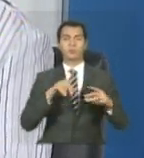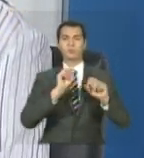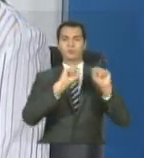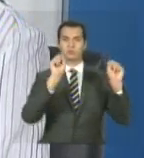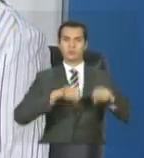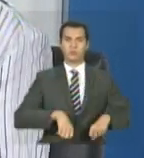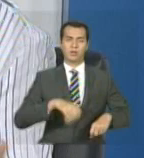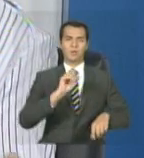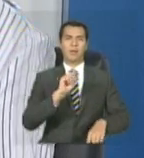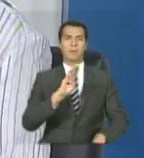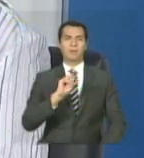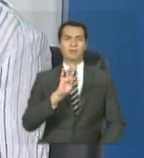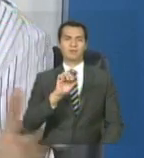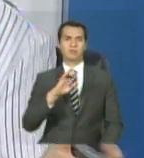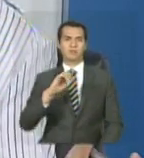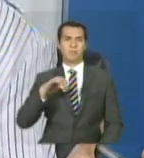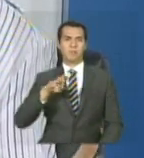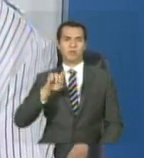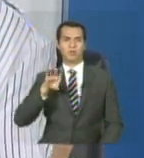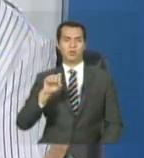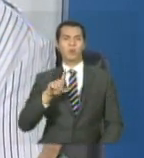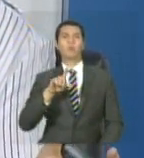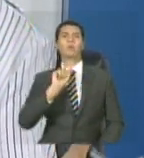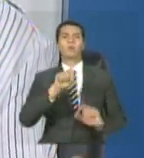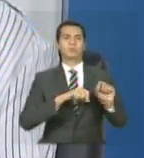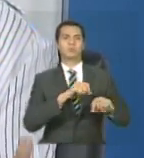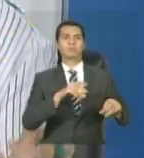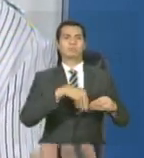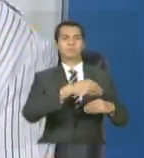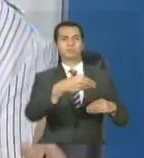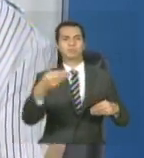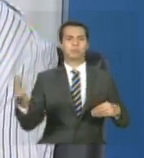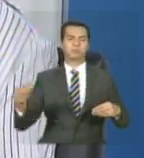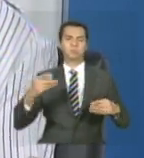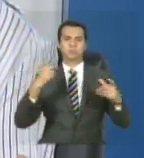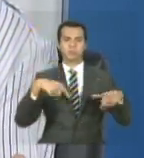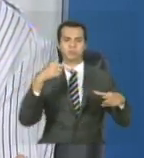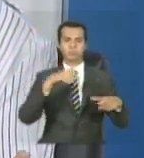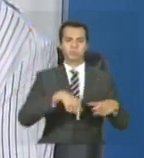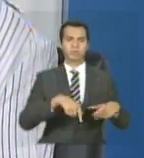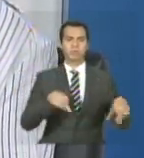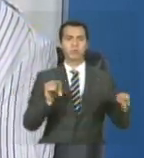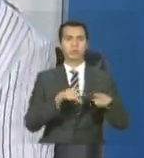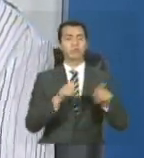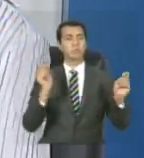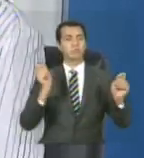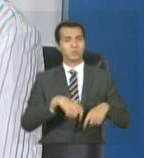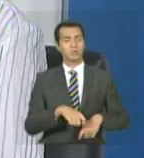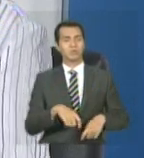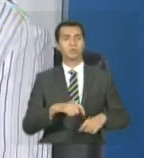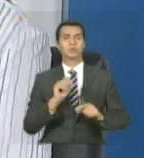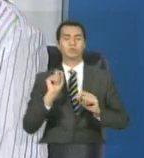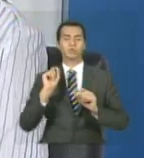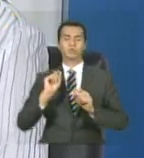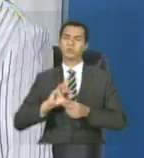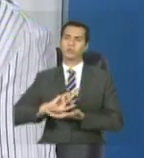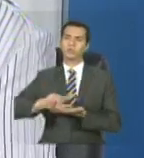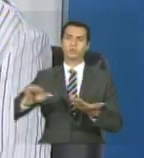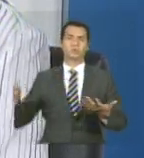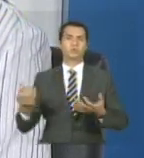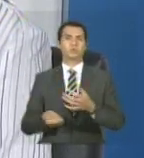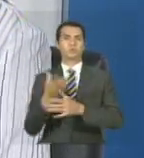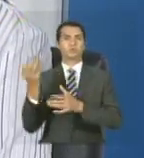de abastecimento local, quer dizer, que peguem, né, consigam trazer essa produção e colocar no